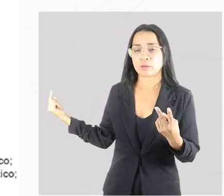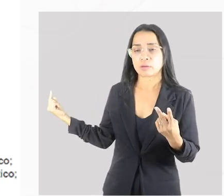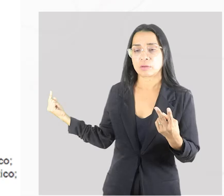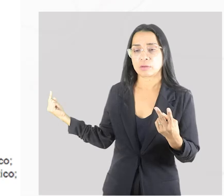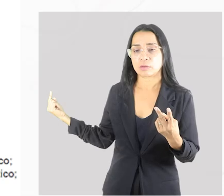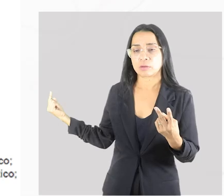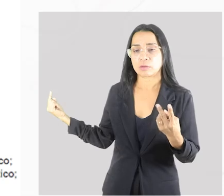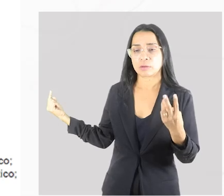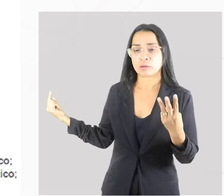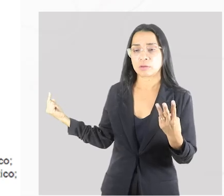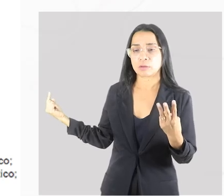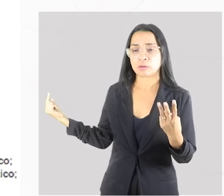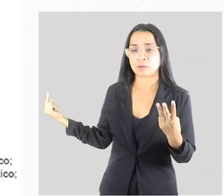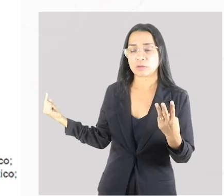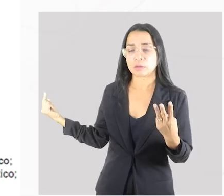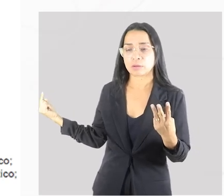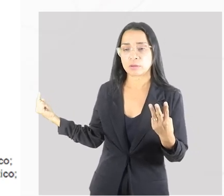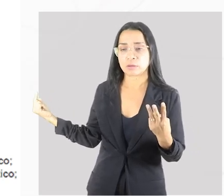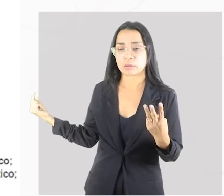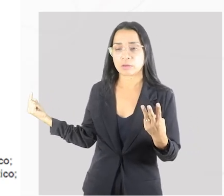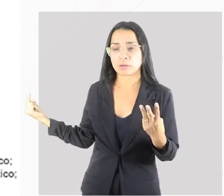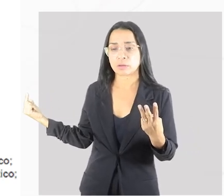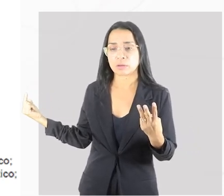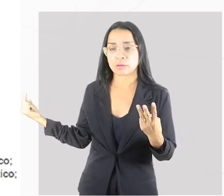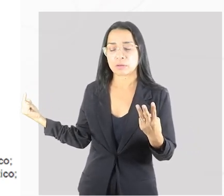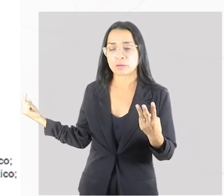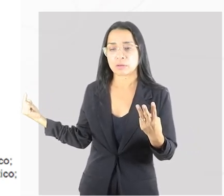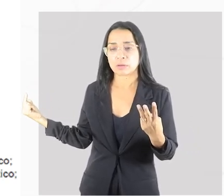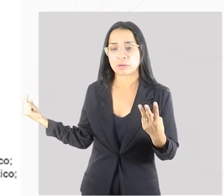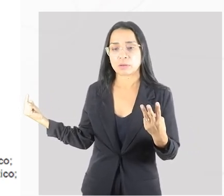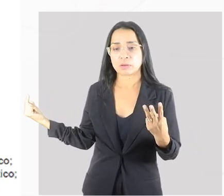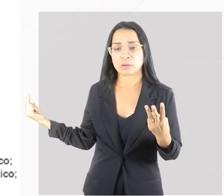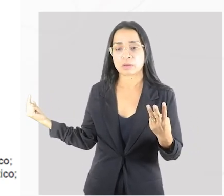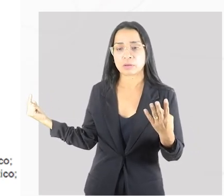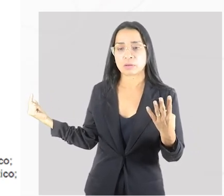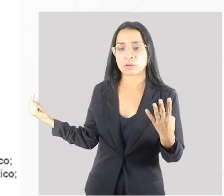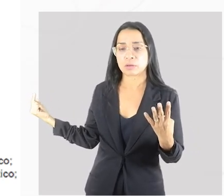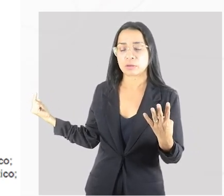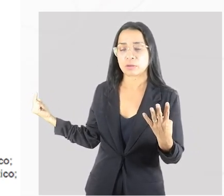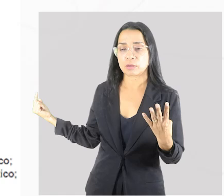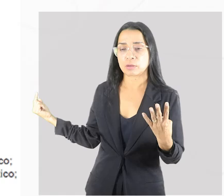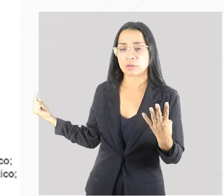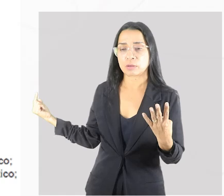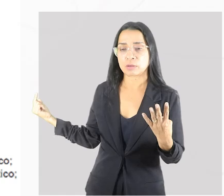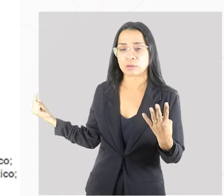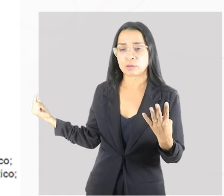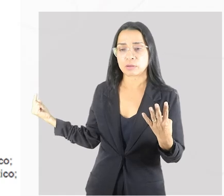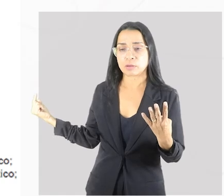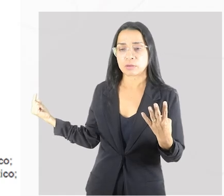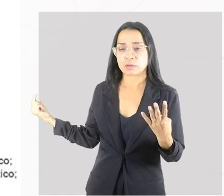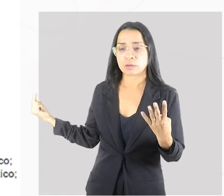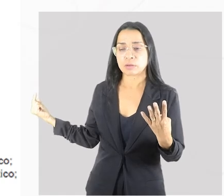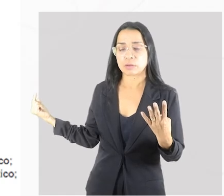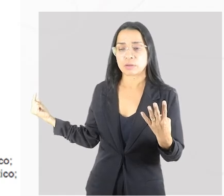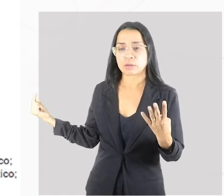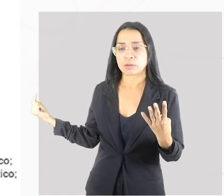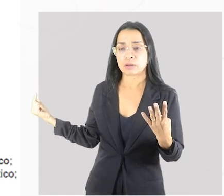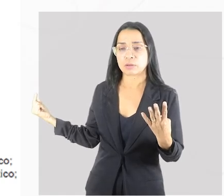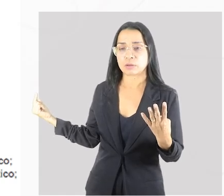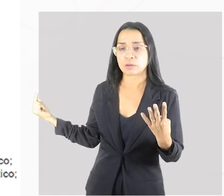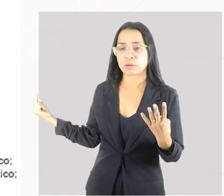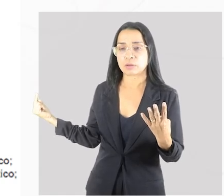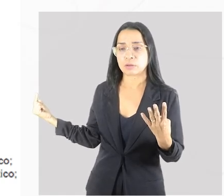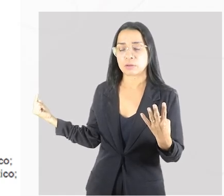Etapa 3, seleção e expansão das células com gene terapêutico. E a etapa 4 é a reintrodução das